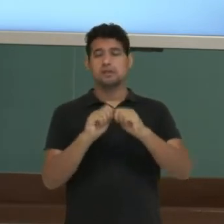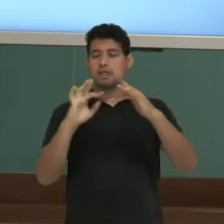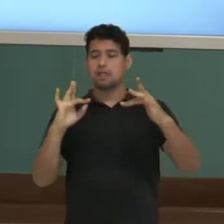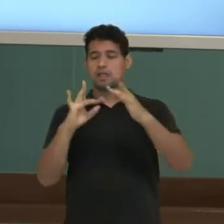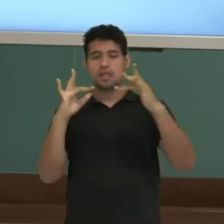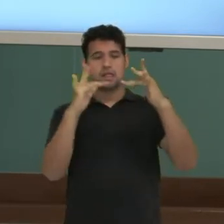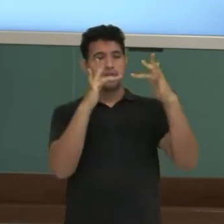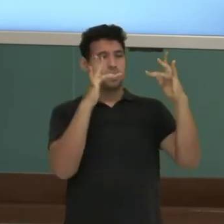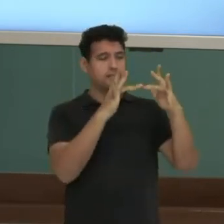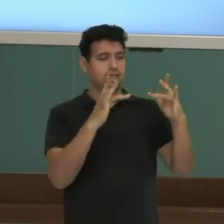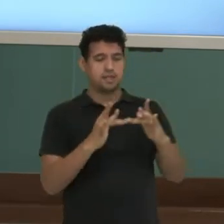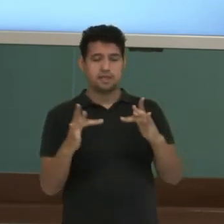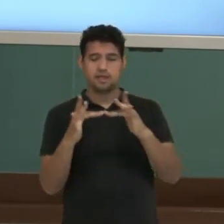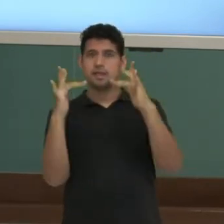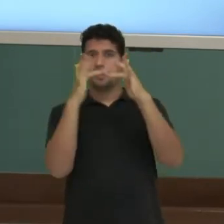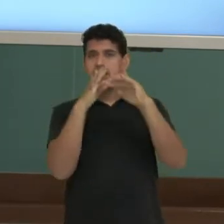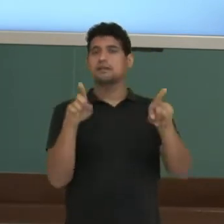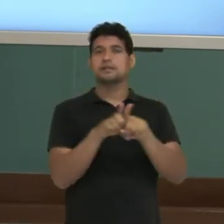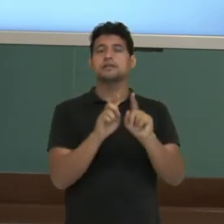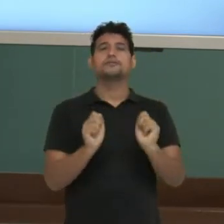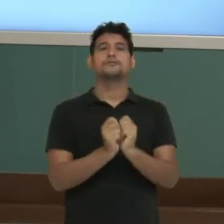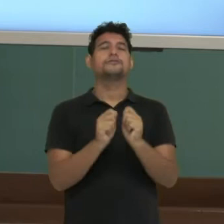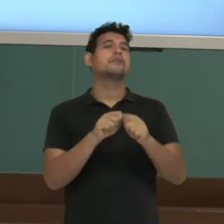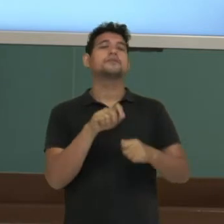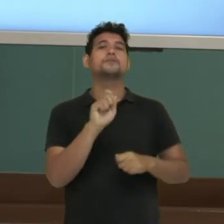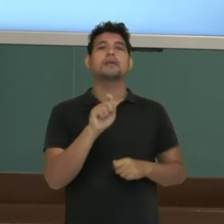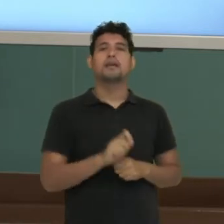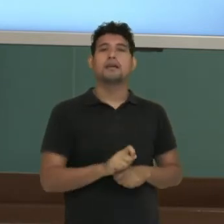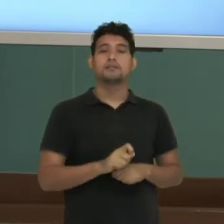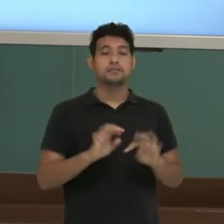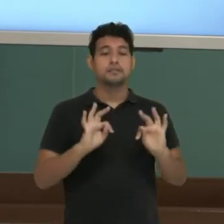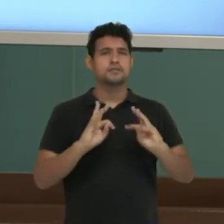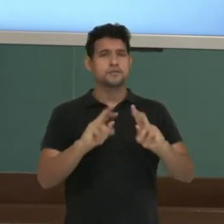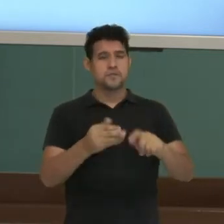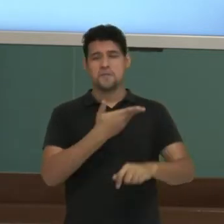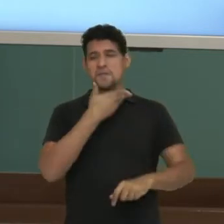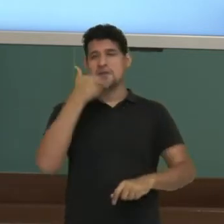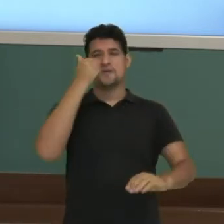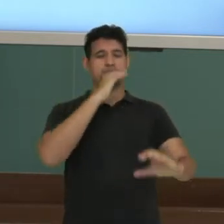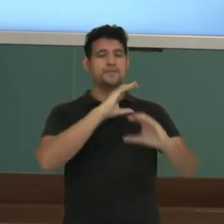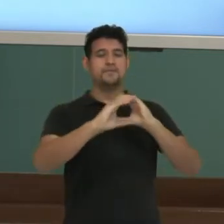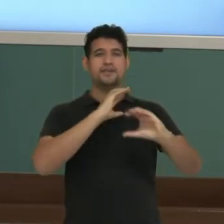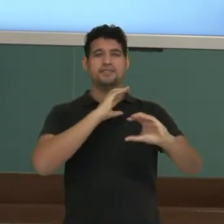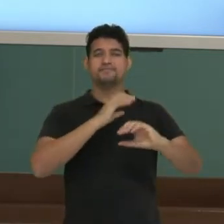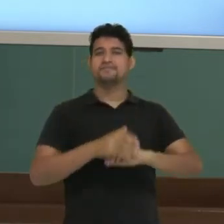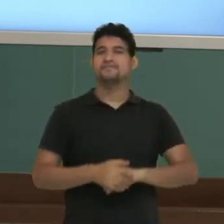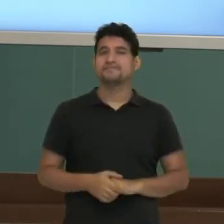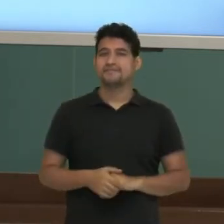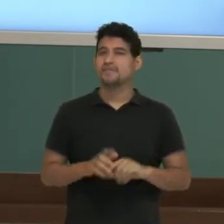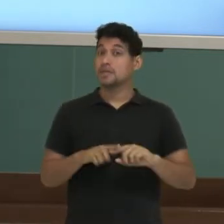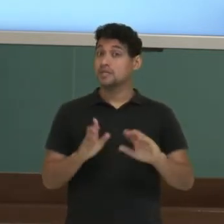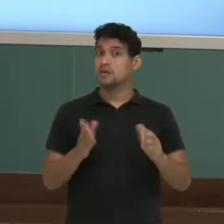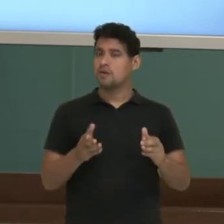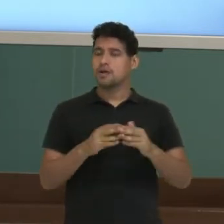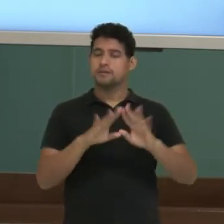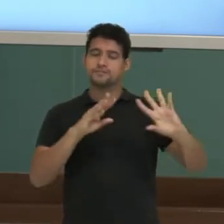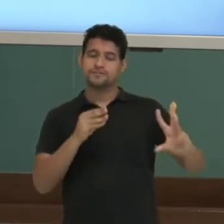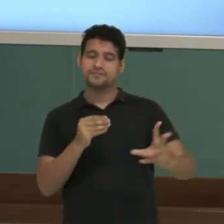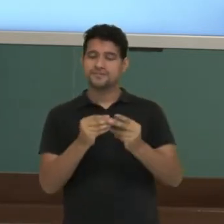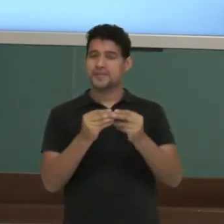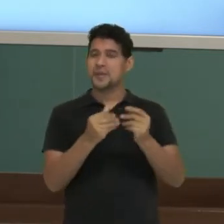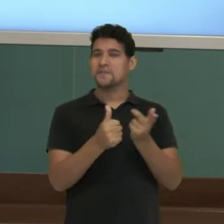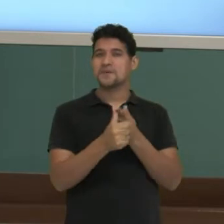ligação ou um canal de comunicação estabeleçam então uma melhor comunicação. Agora, para nós fecharmos esse